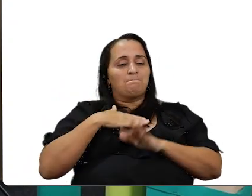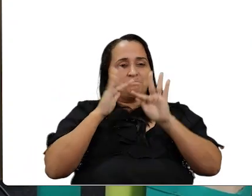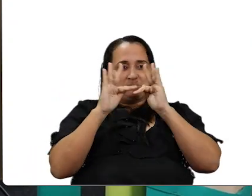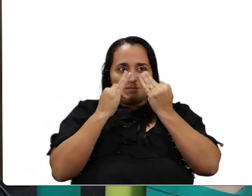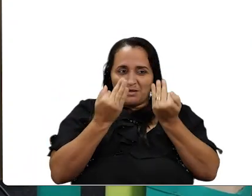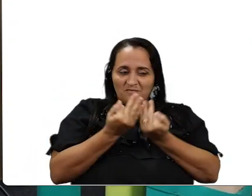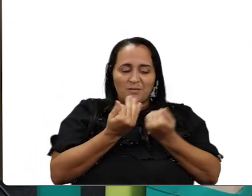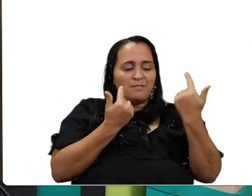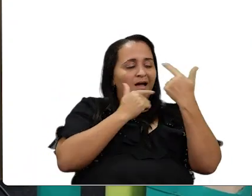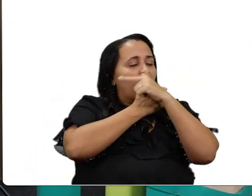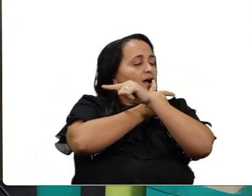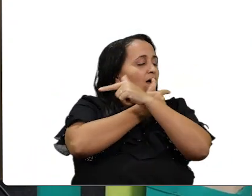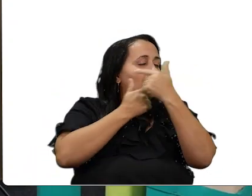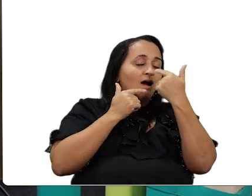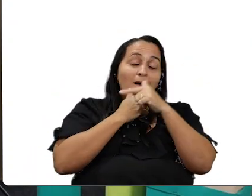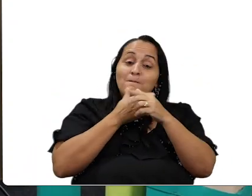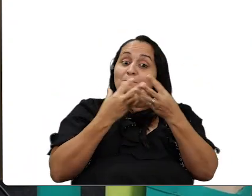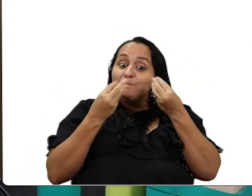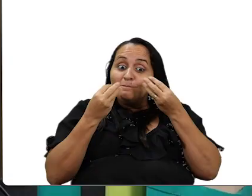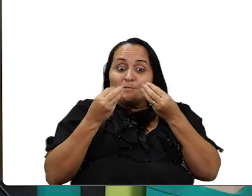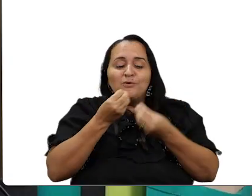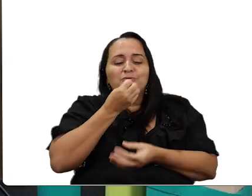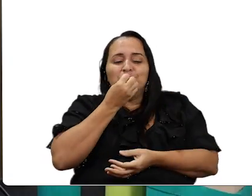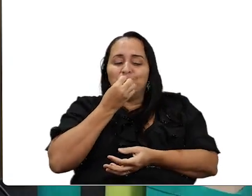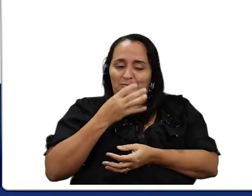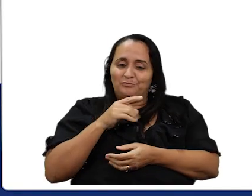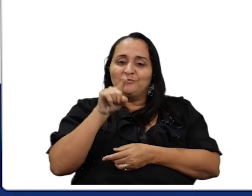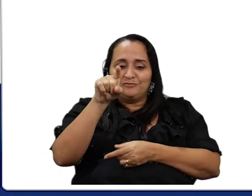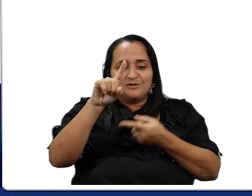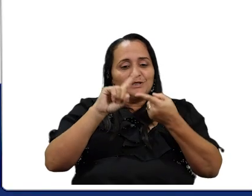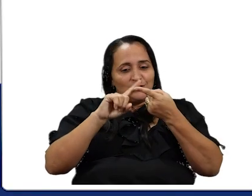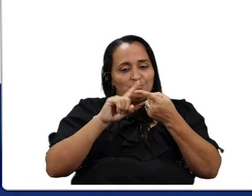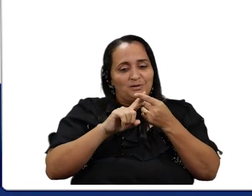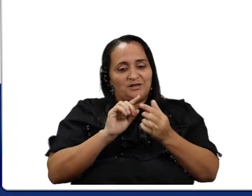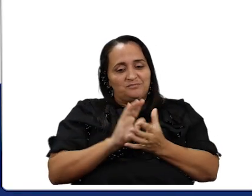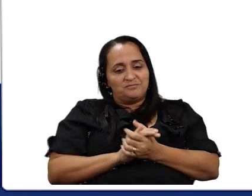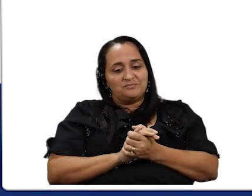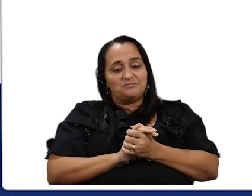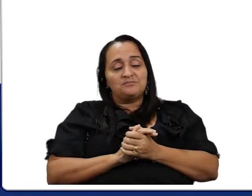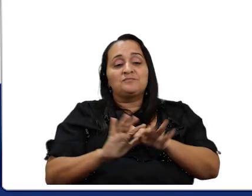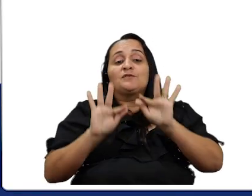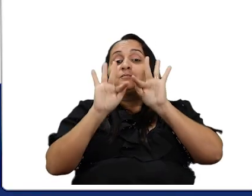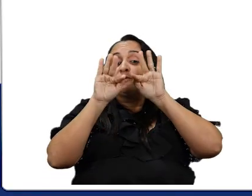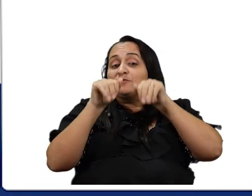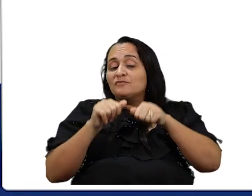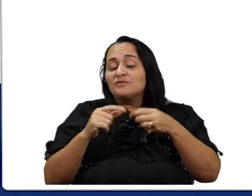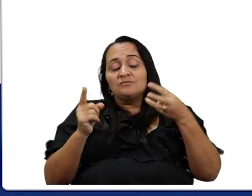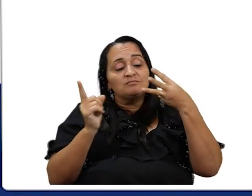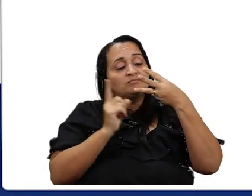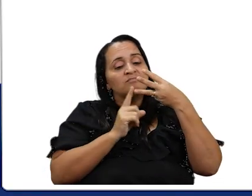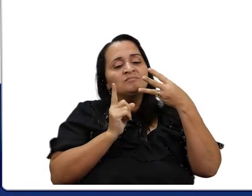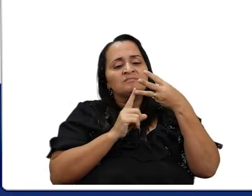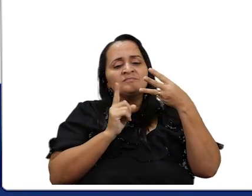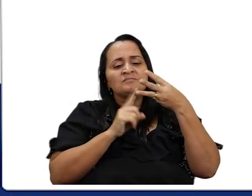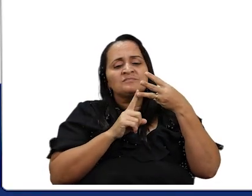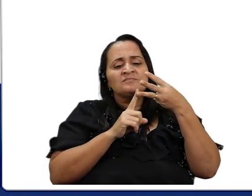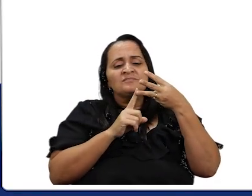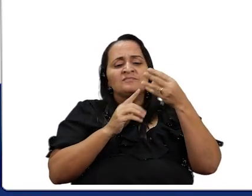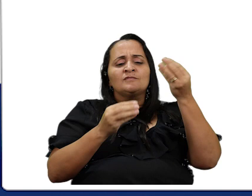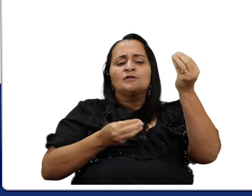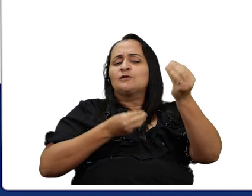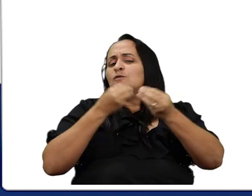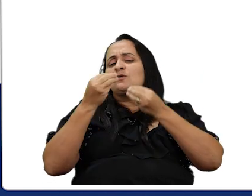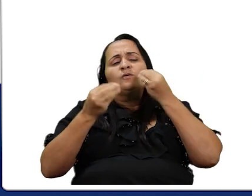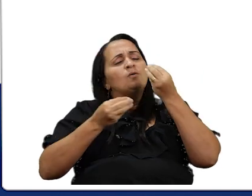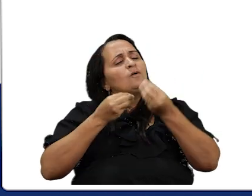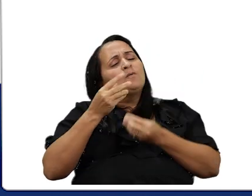chorou de tanto rir. Recomendo você fazer isso em casa. E por fim, como é que o